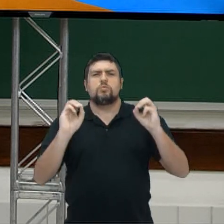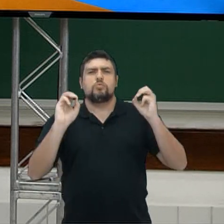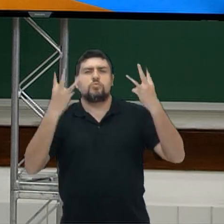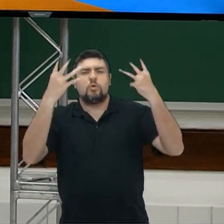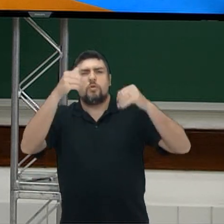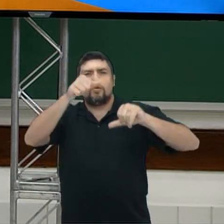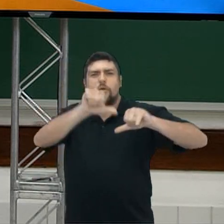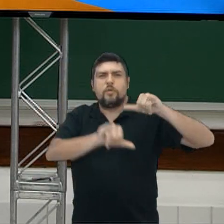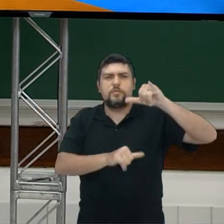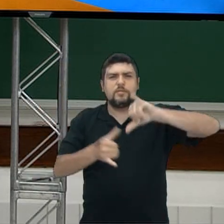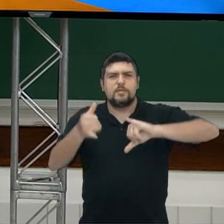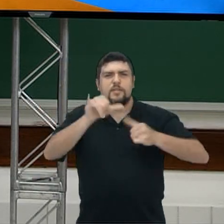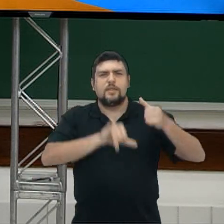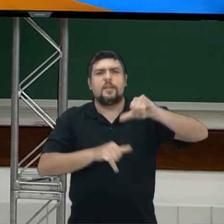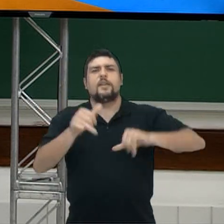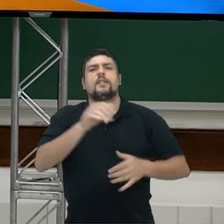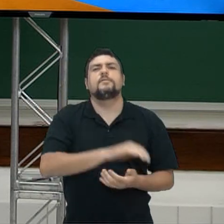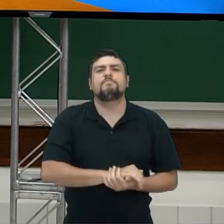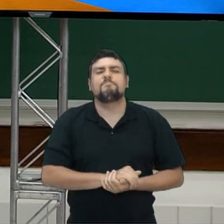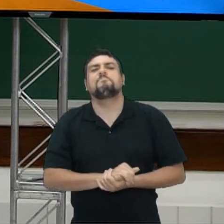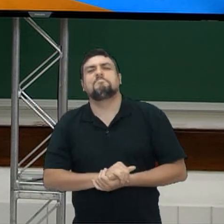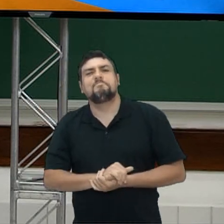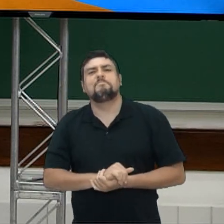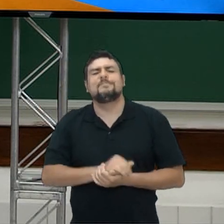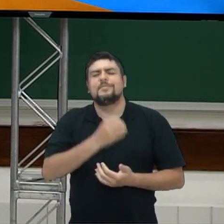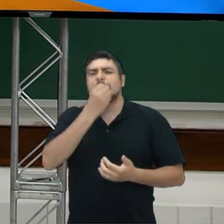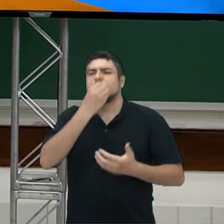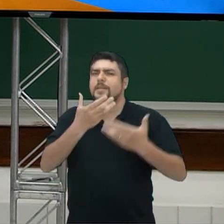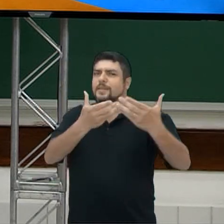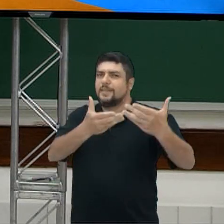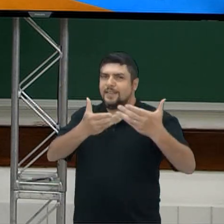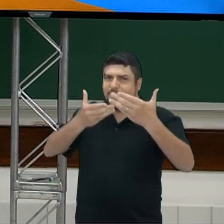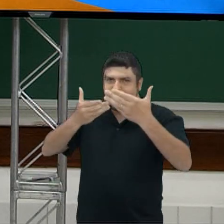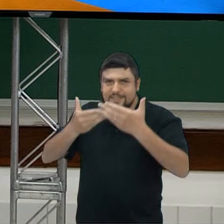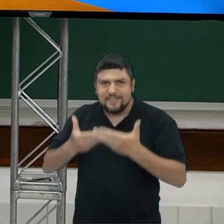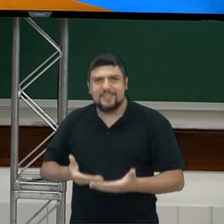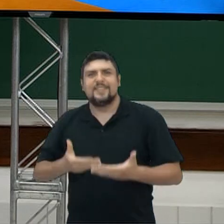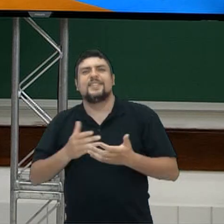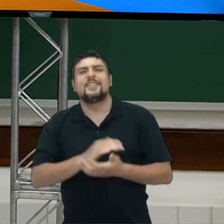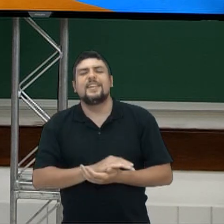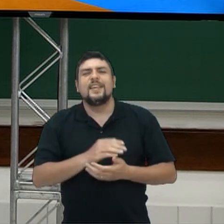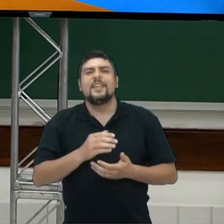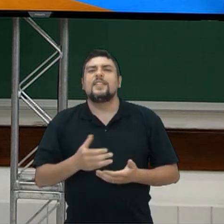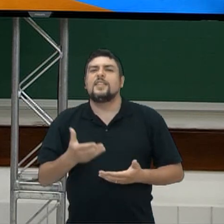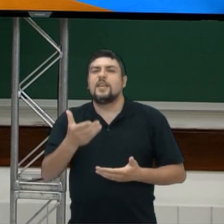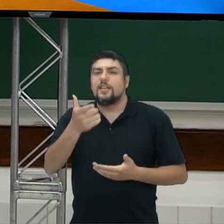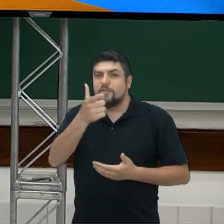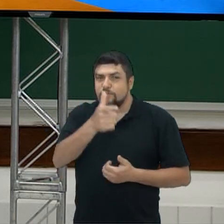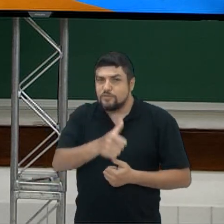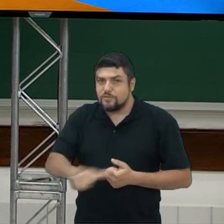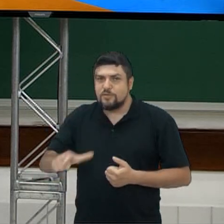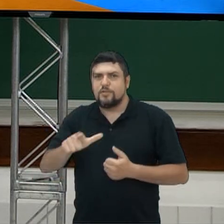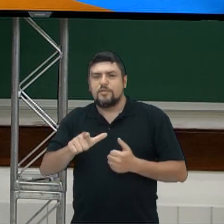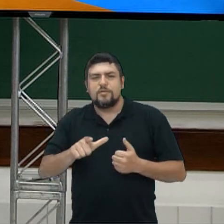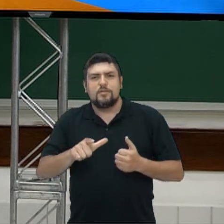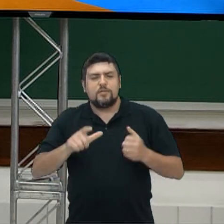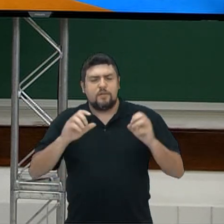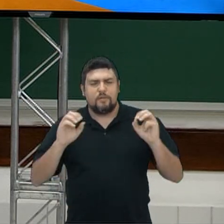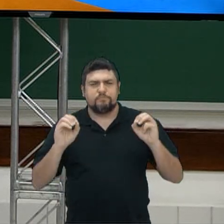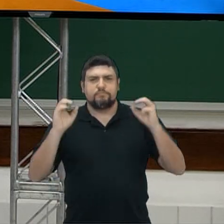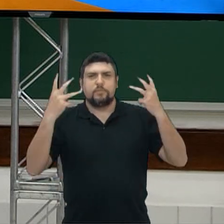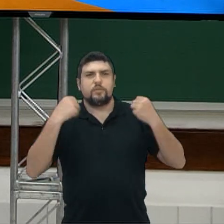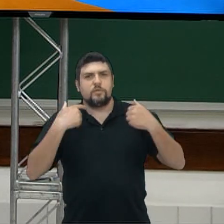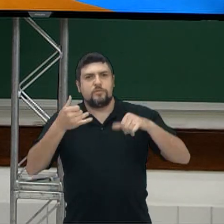show de química, senhoras e senhores. Sejam muito, muito, muito bem-vindos para mais esse espetáculo que a gente